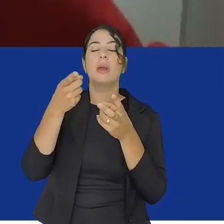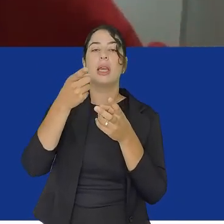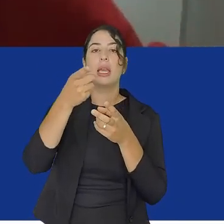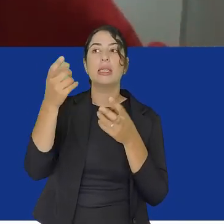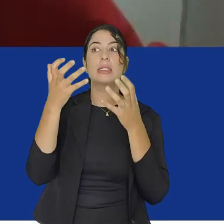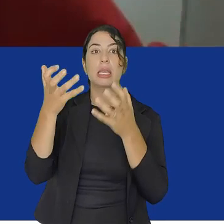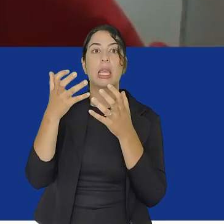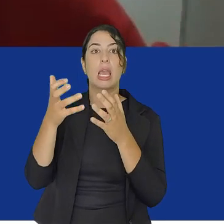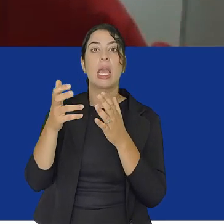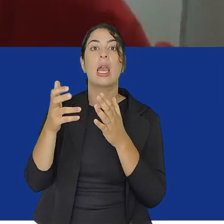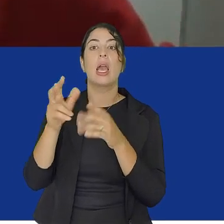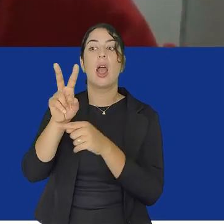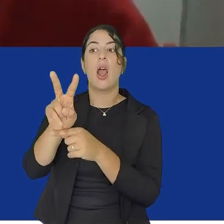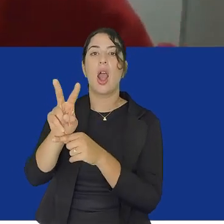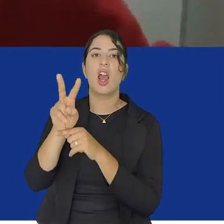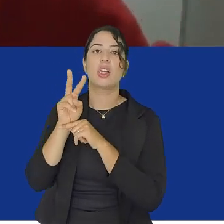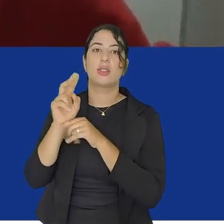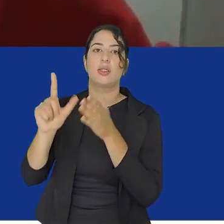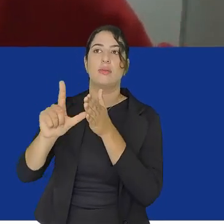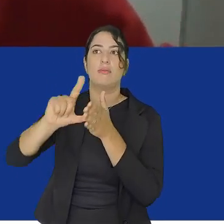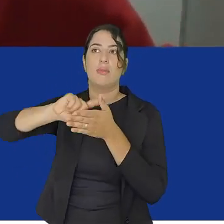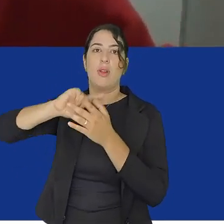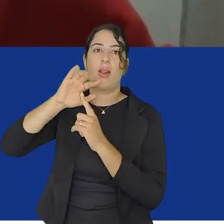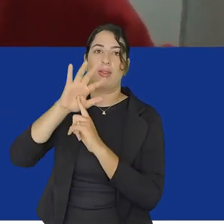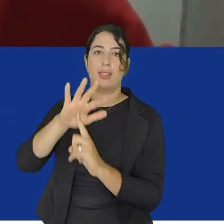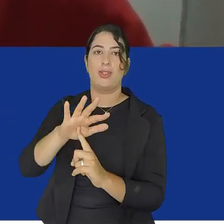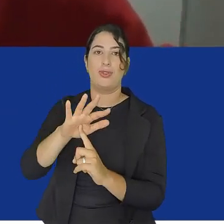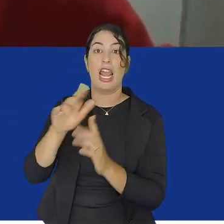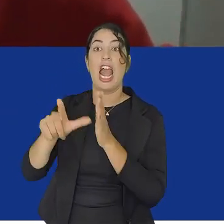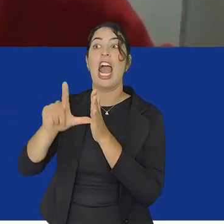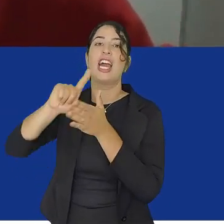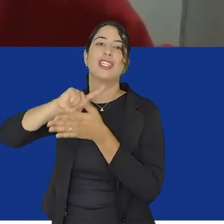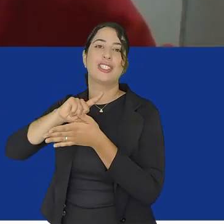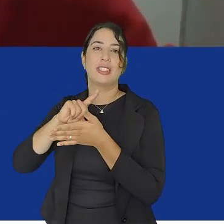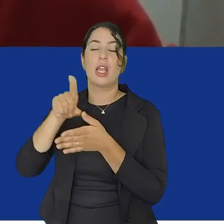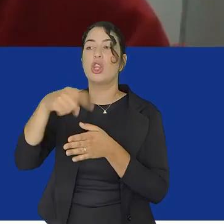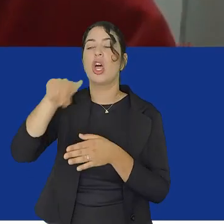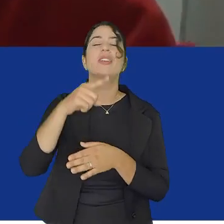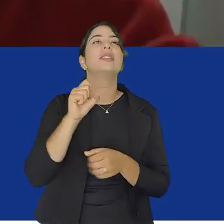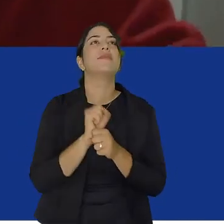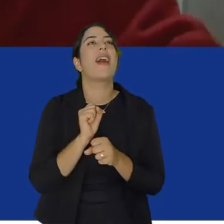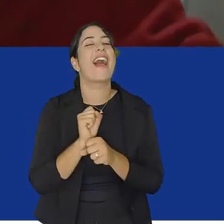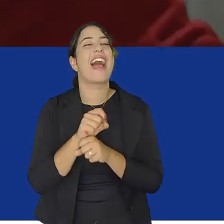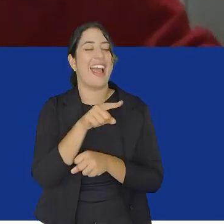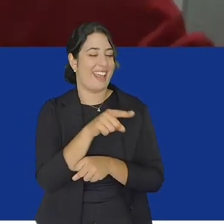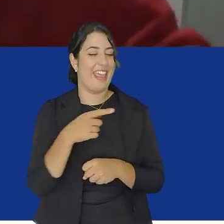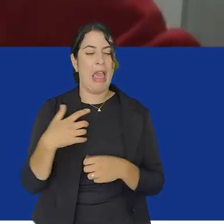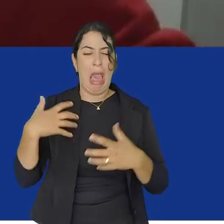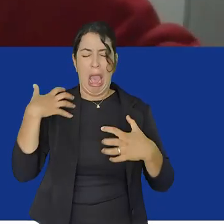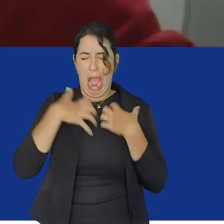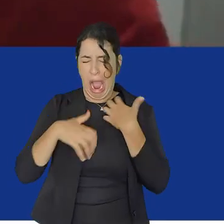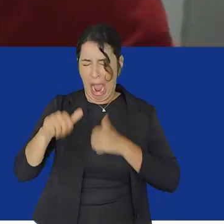para enfrentamento do assédio. A gente não vai esperar a pessoa ter uma crise de ansiedade porque está passando assédio para